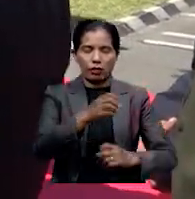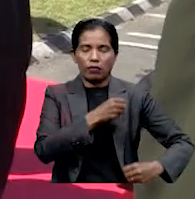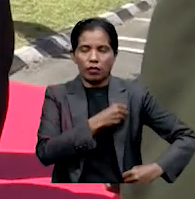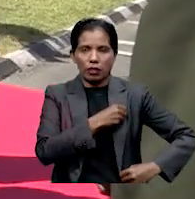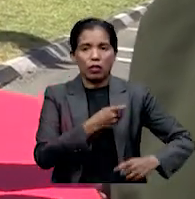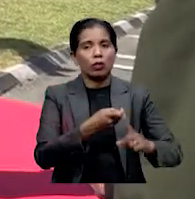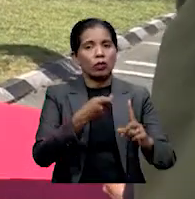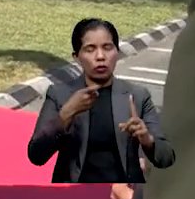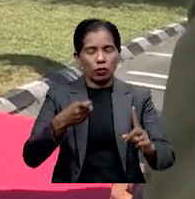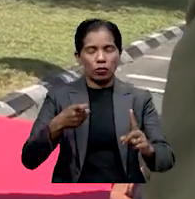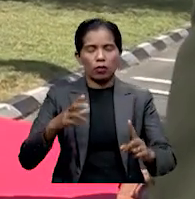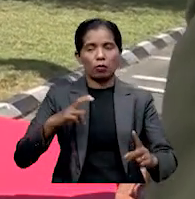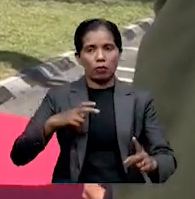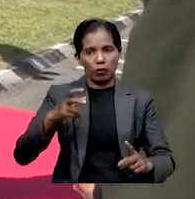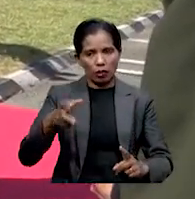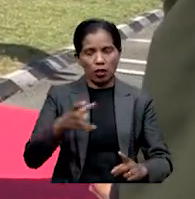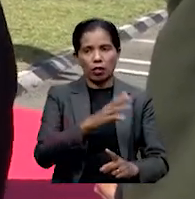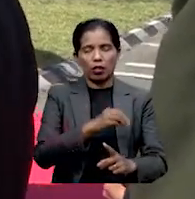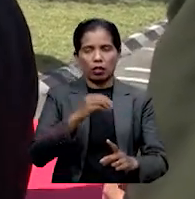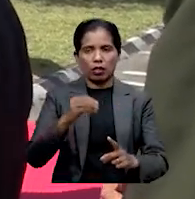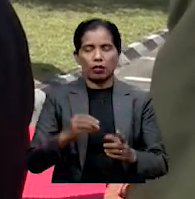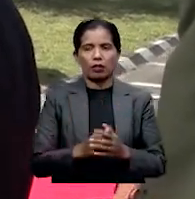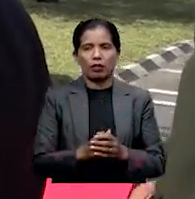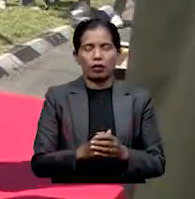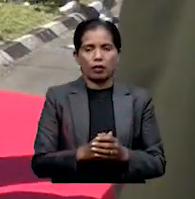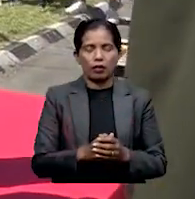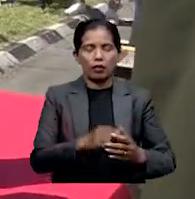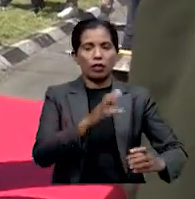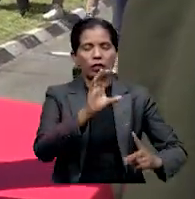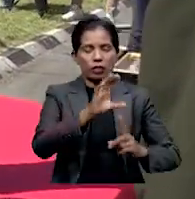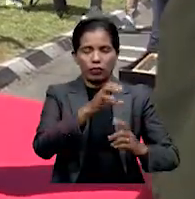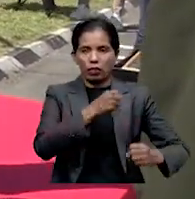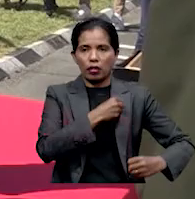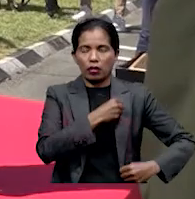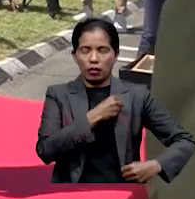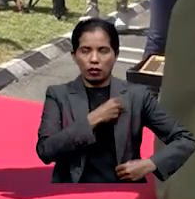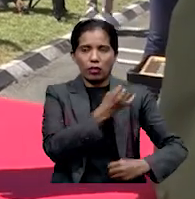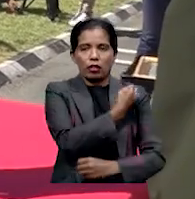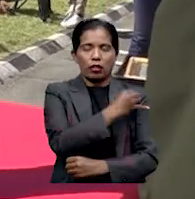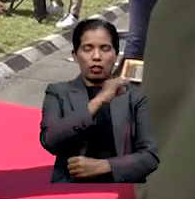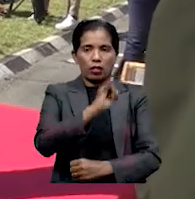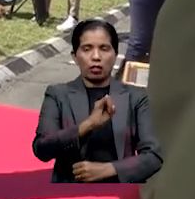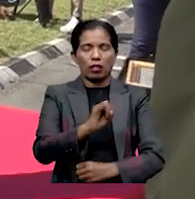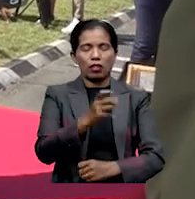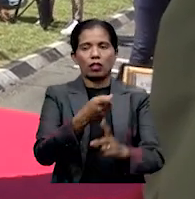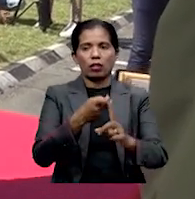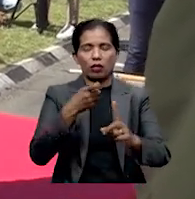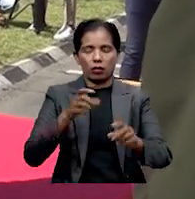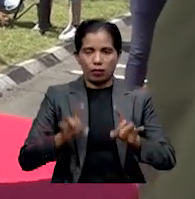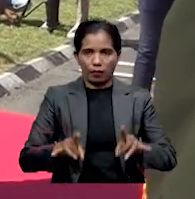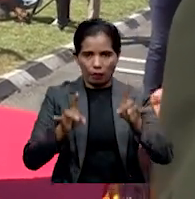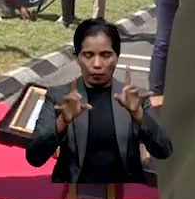Portugal, Almirante António Manuel Fernandes da Silva Ribeiro, chefe Estado-Maior General Força Armada Rússia Commonwealth